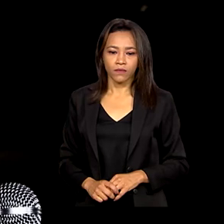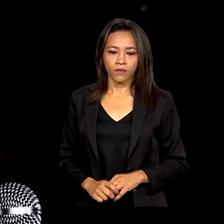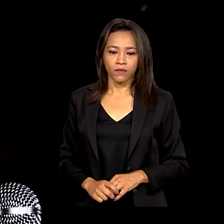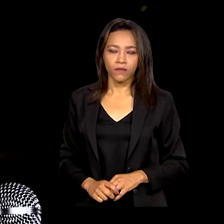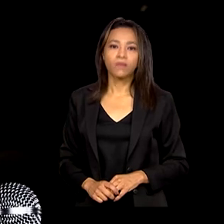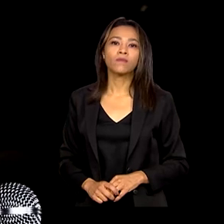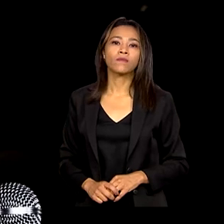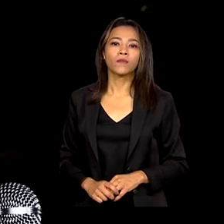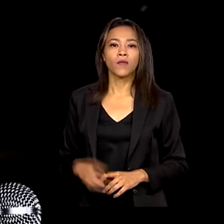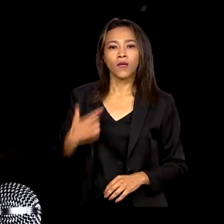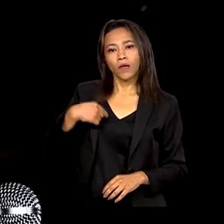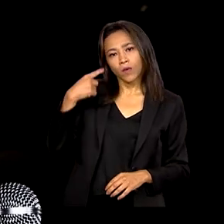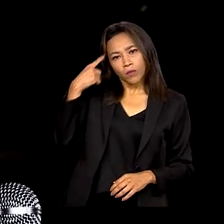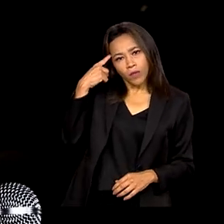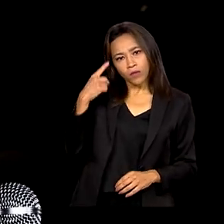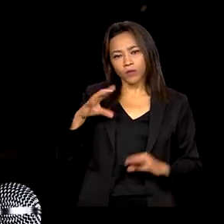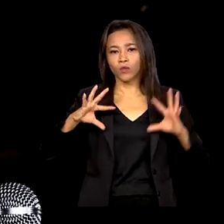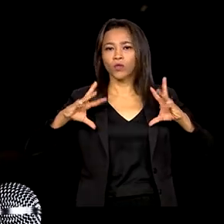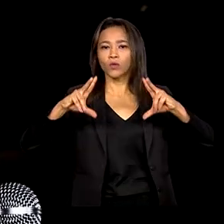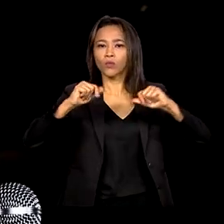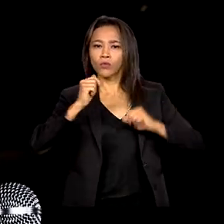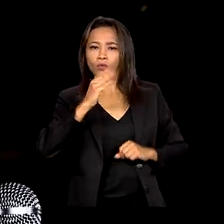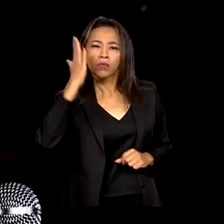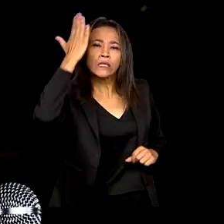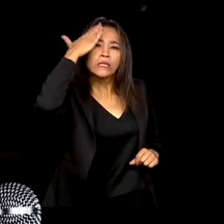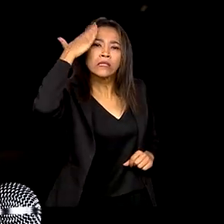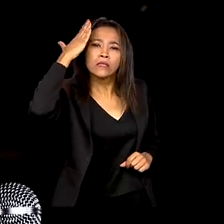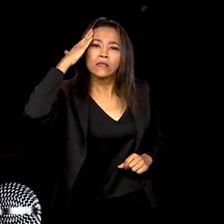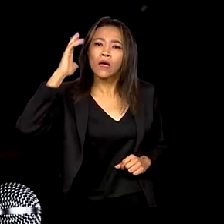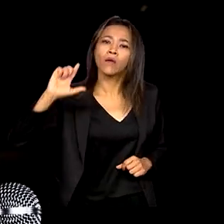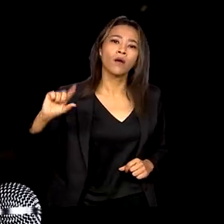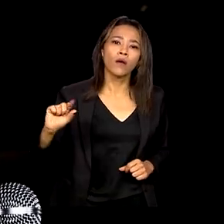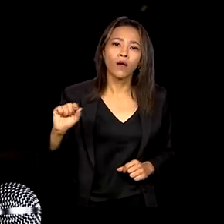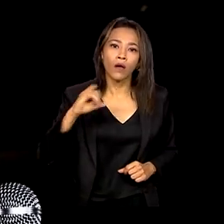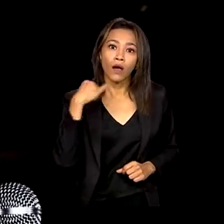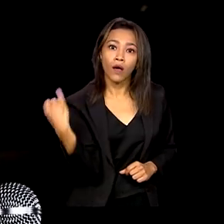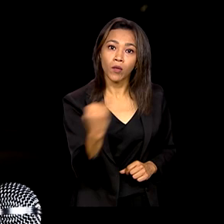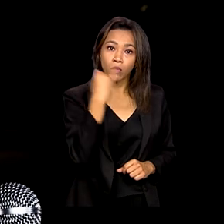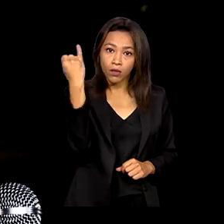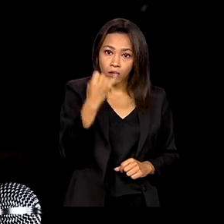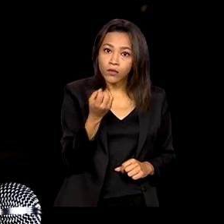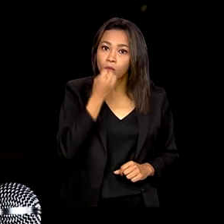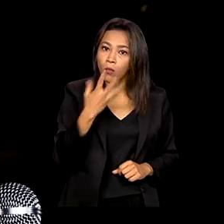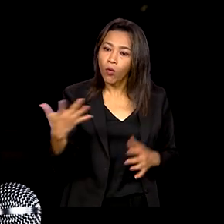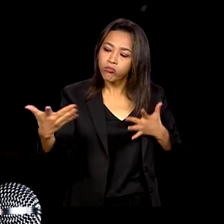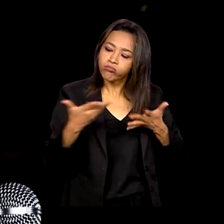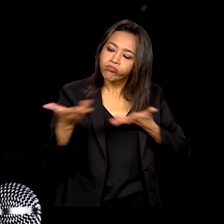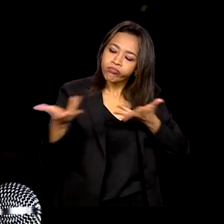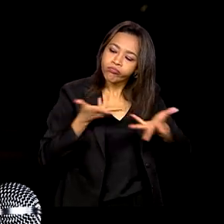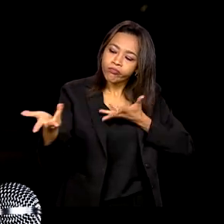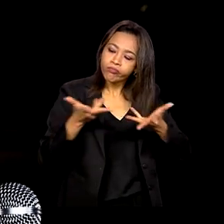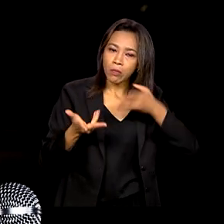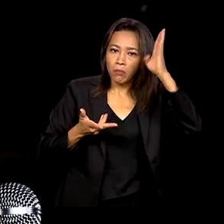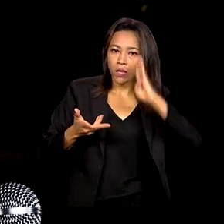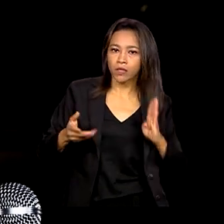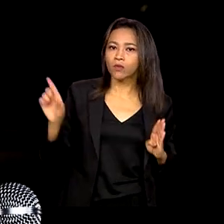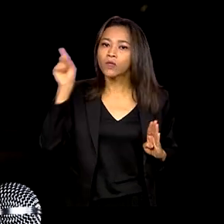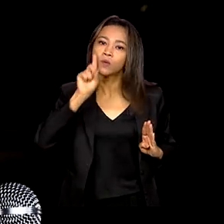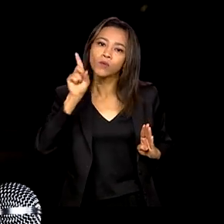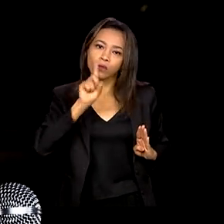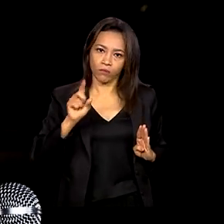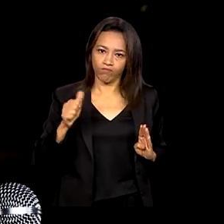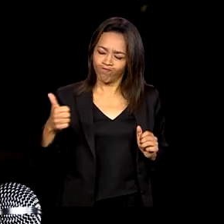eu penso que todo mundo sabe da importância de uma boa relação entre Brasil e Estados Unidos